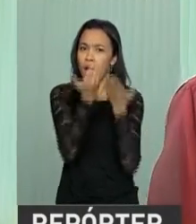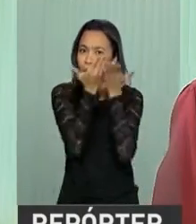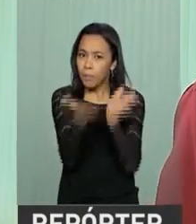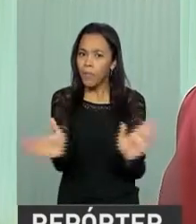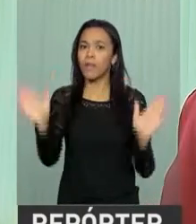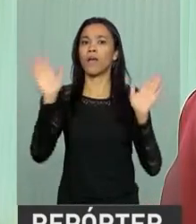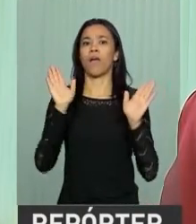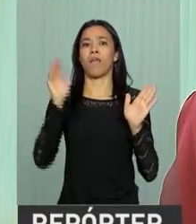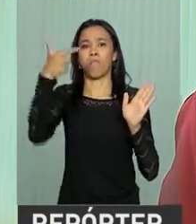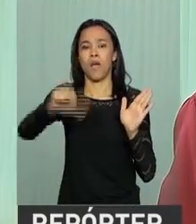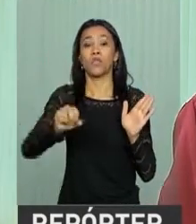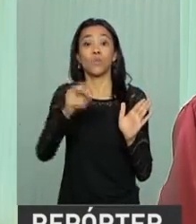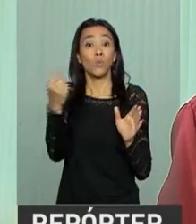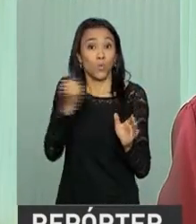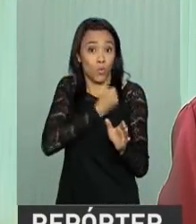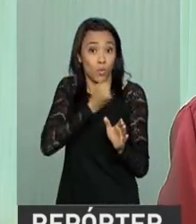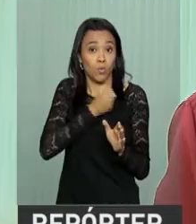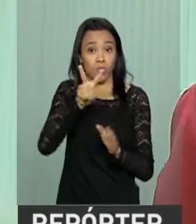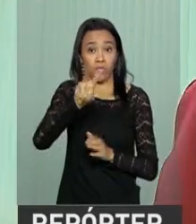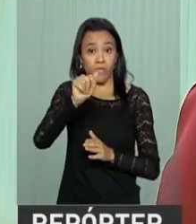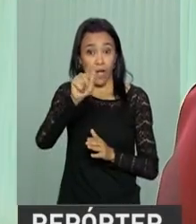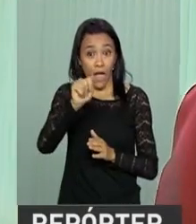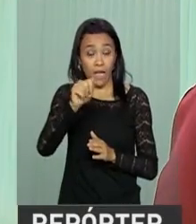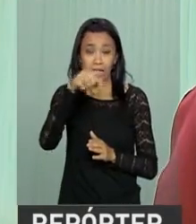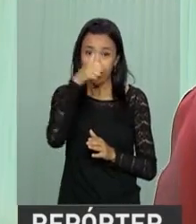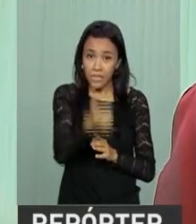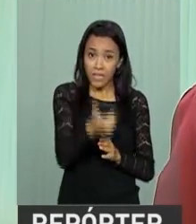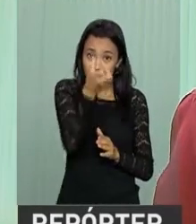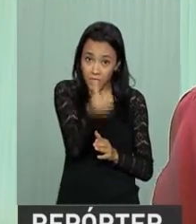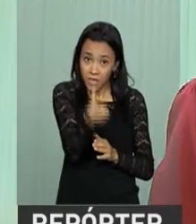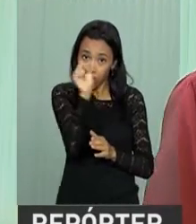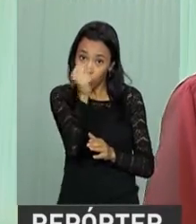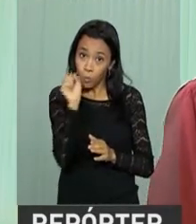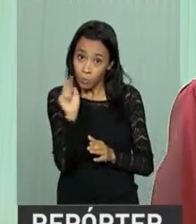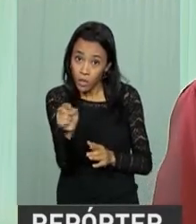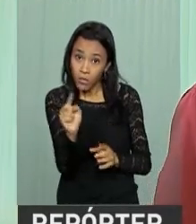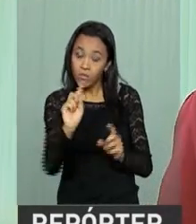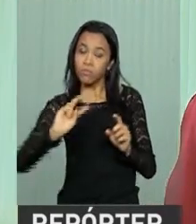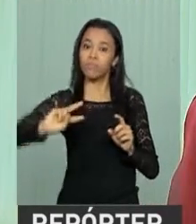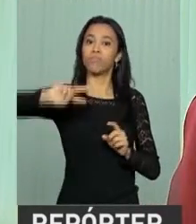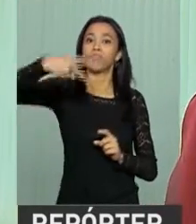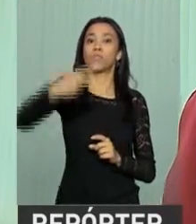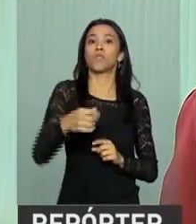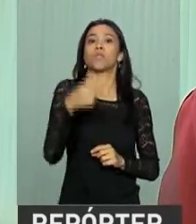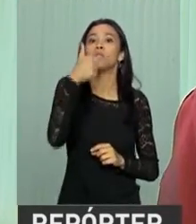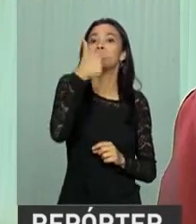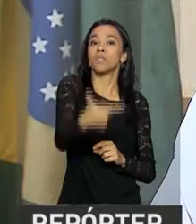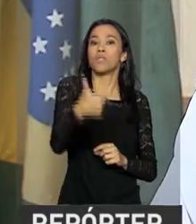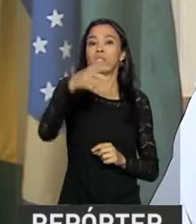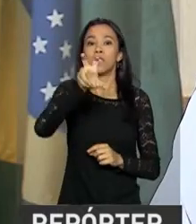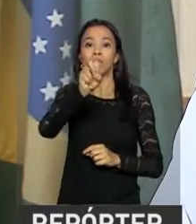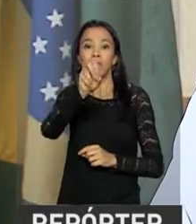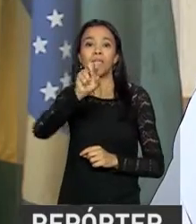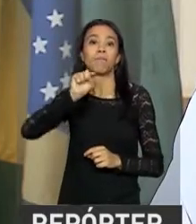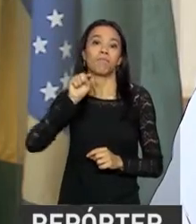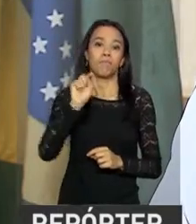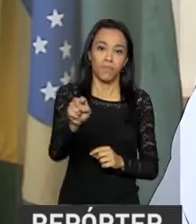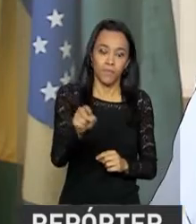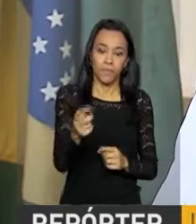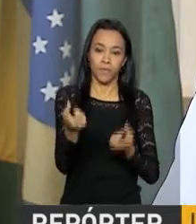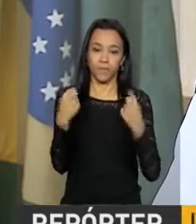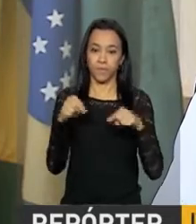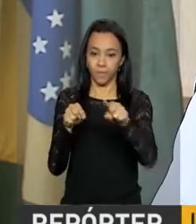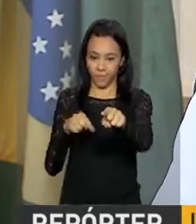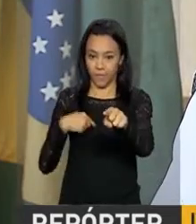o número de vagas vai passar de 168 mil para 250 mil a prioridade realmente